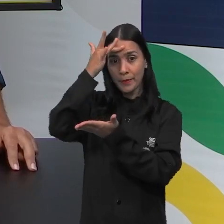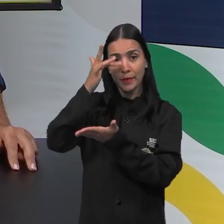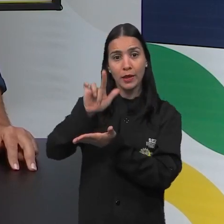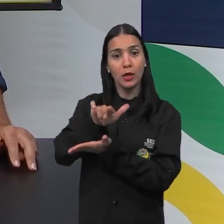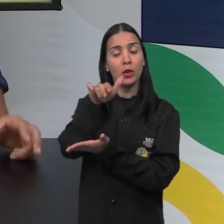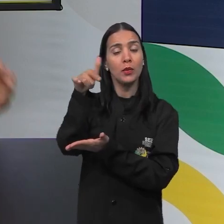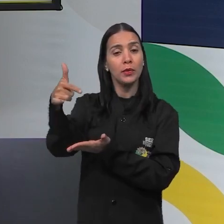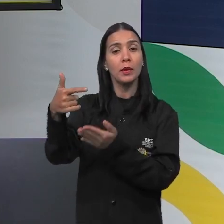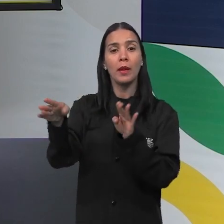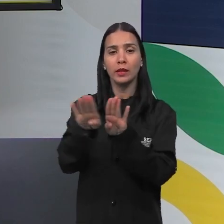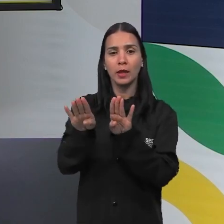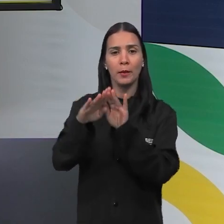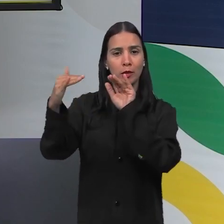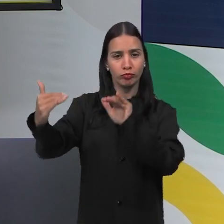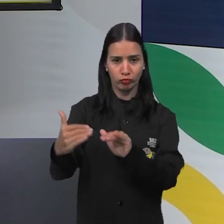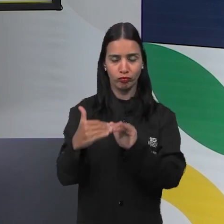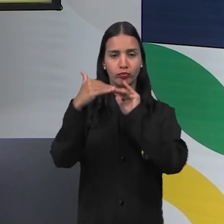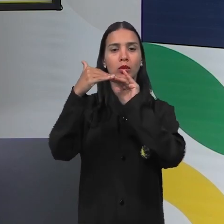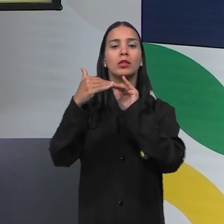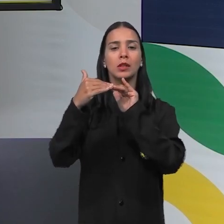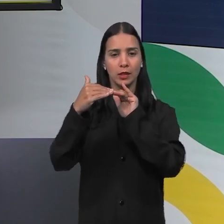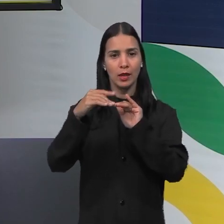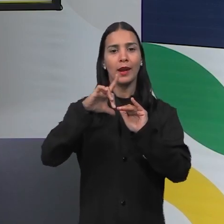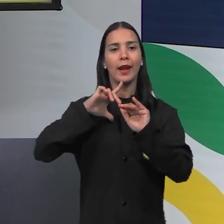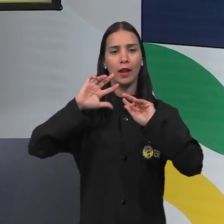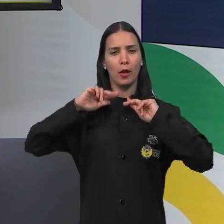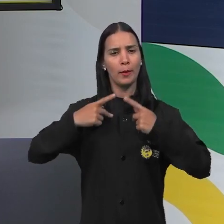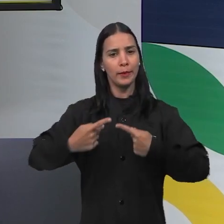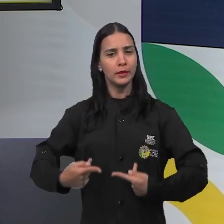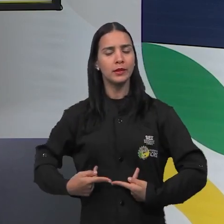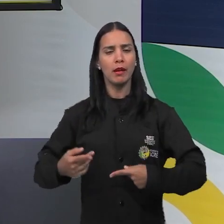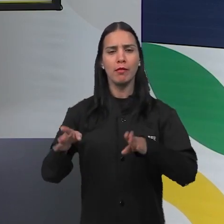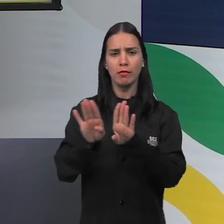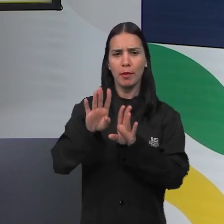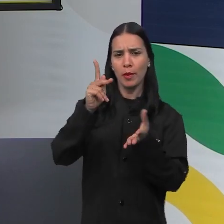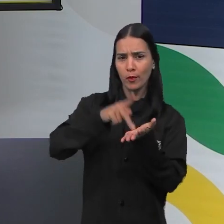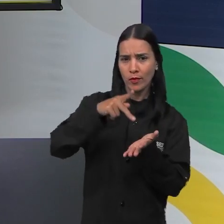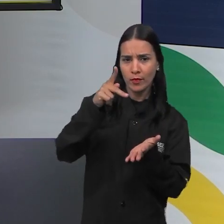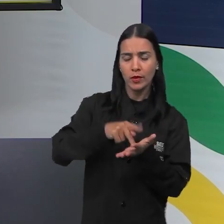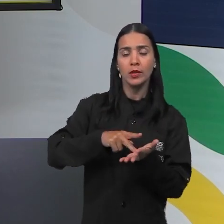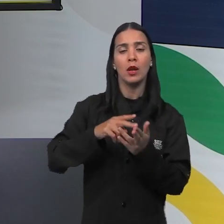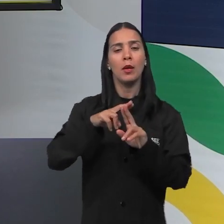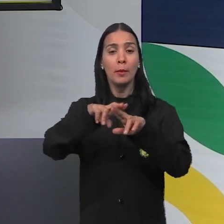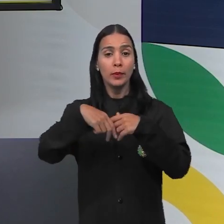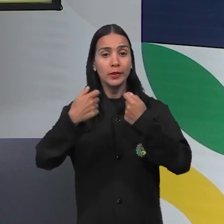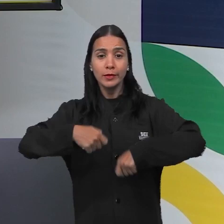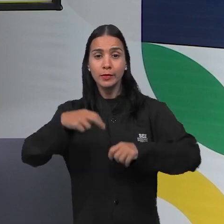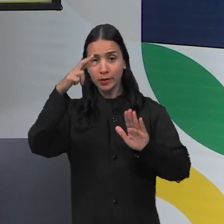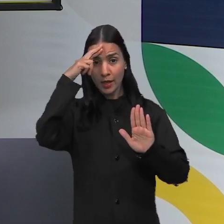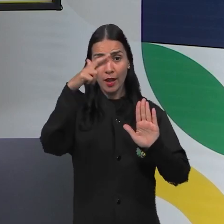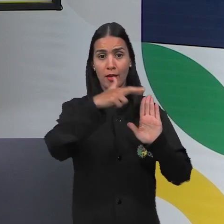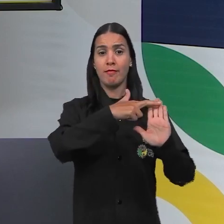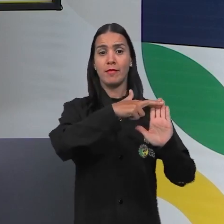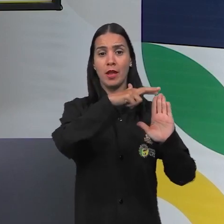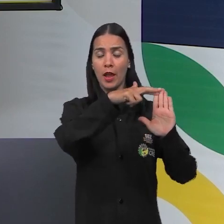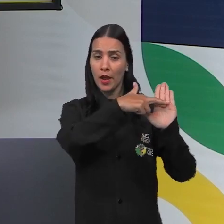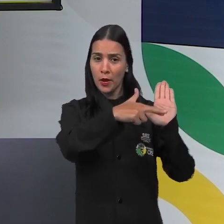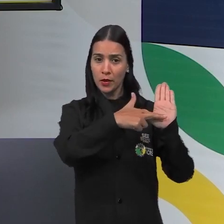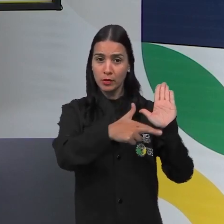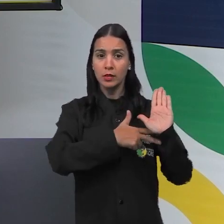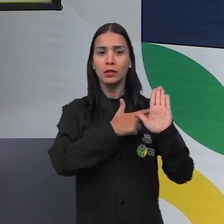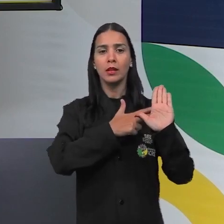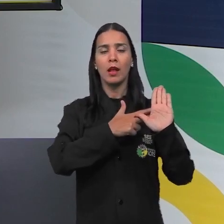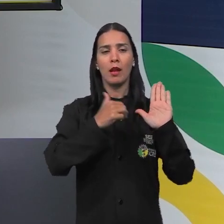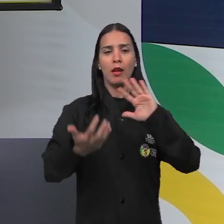você dá o respeito. Então, é nesse sentido de começar a compreender a regulamentação e o respeito a essas regras, e isso vai lhe